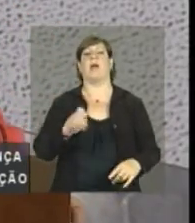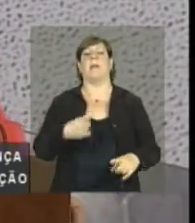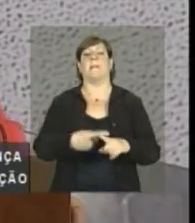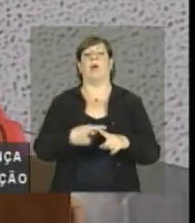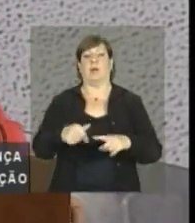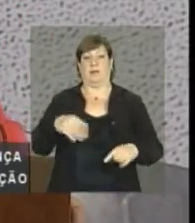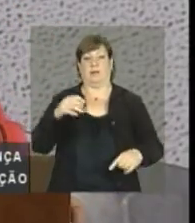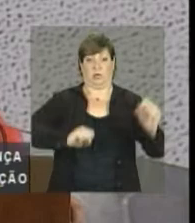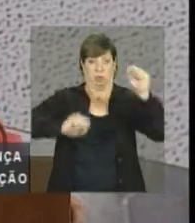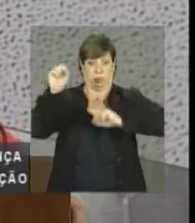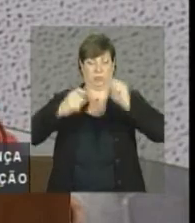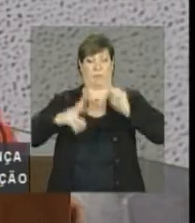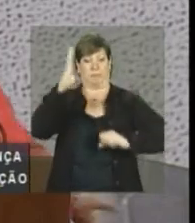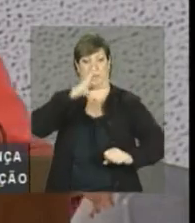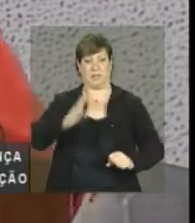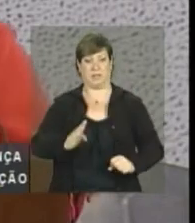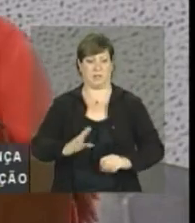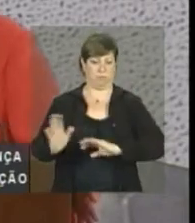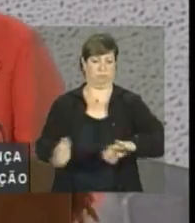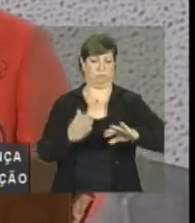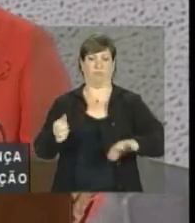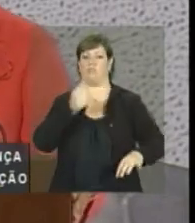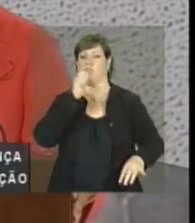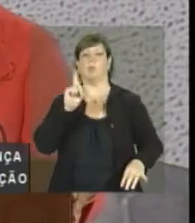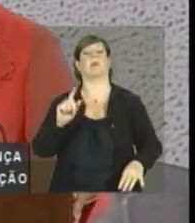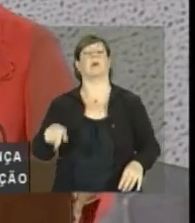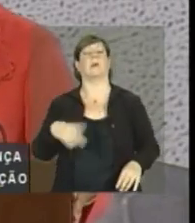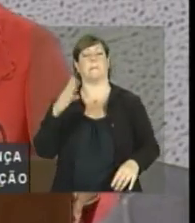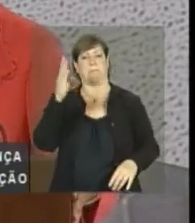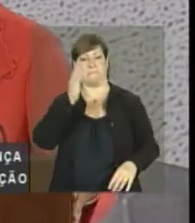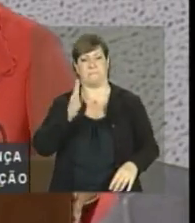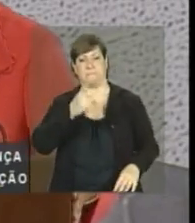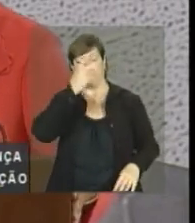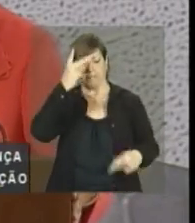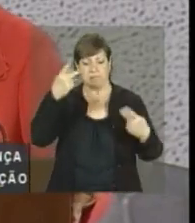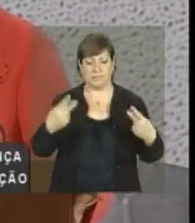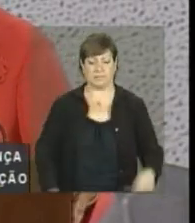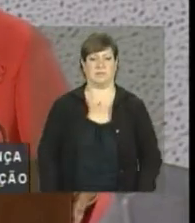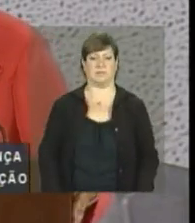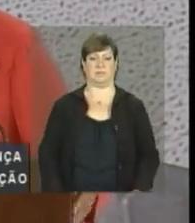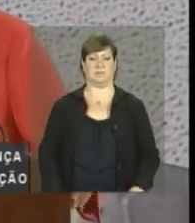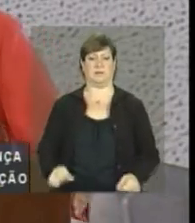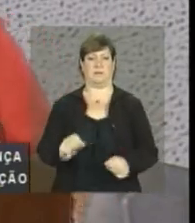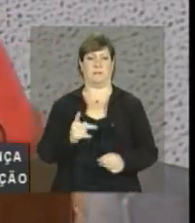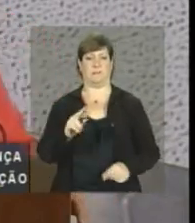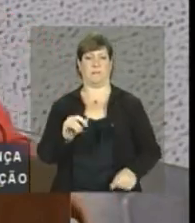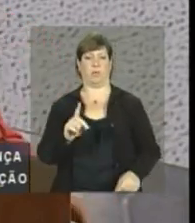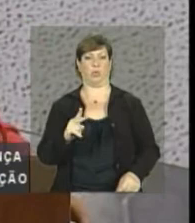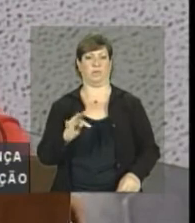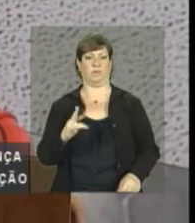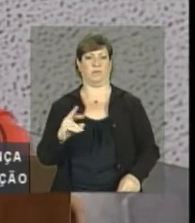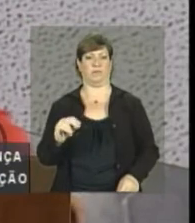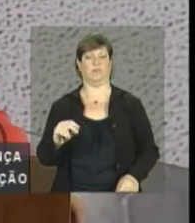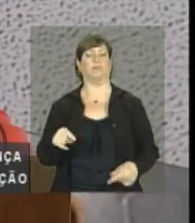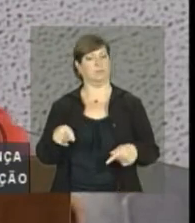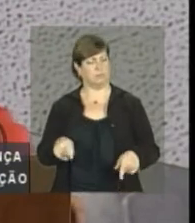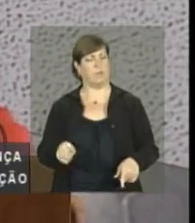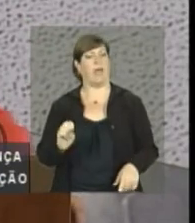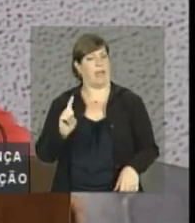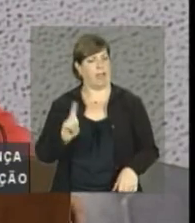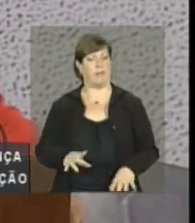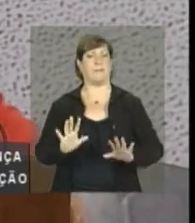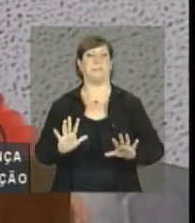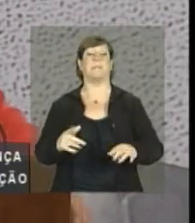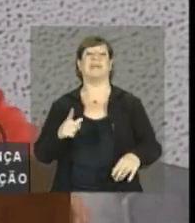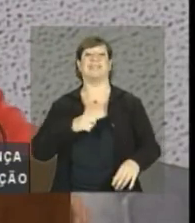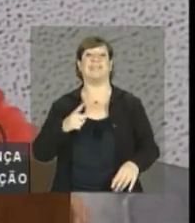seja produtiva, não porque o trabalhador brasileiro não seja produtivo, mas porque tem uma